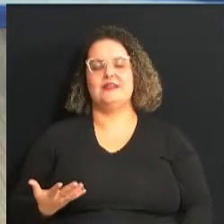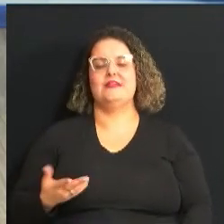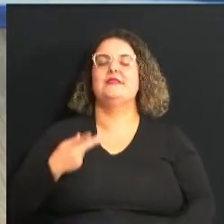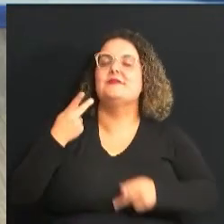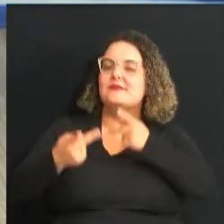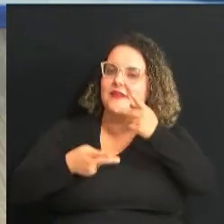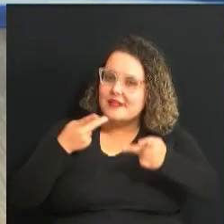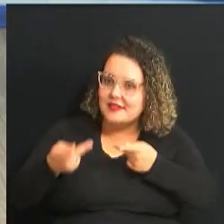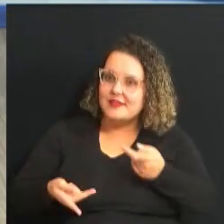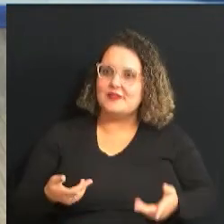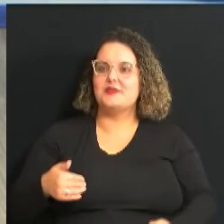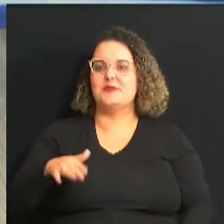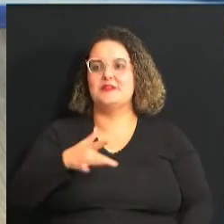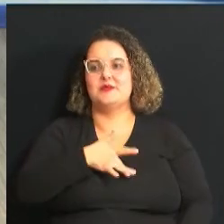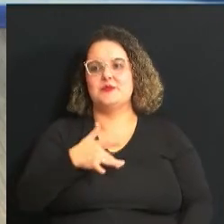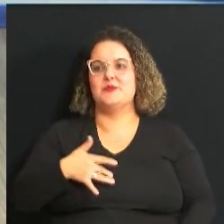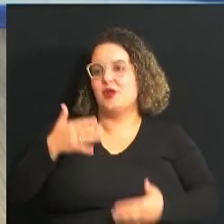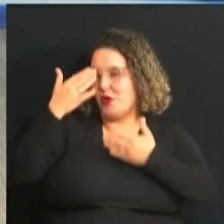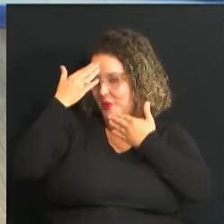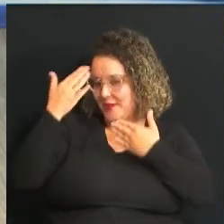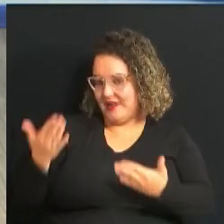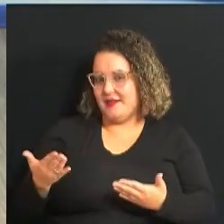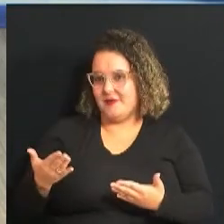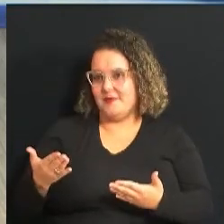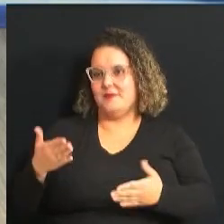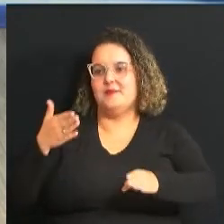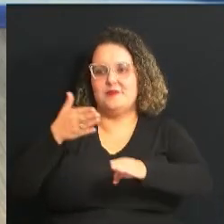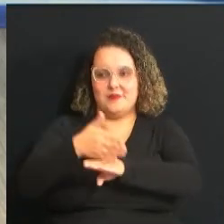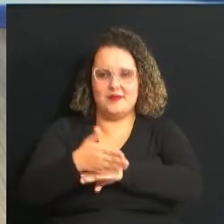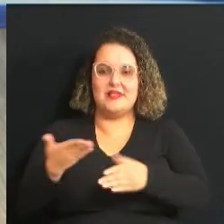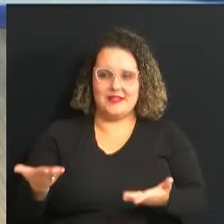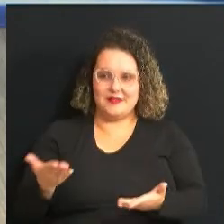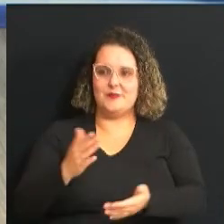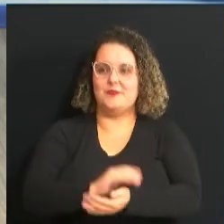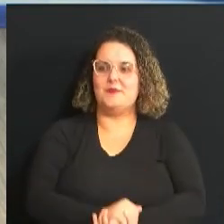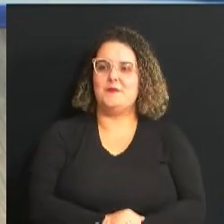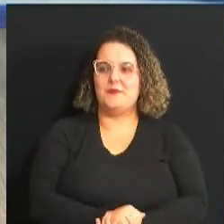sobre saúde. Muito obrigada, viu, pela sua participação.